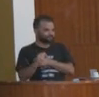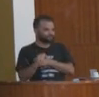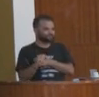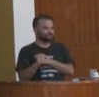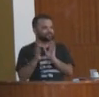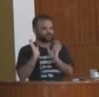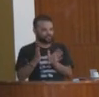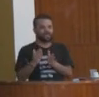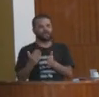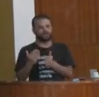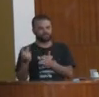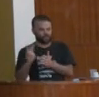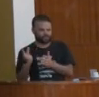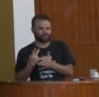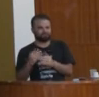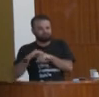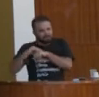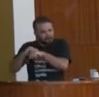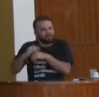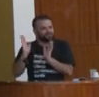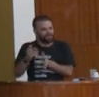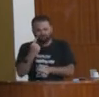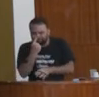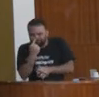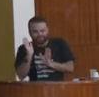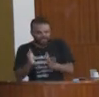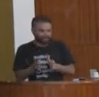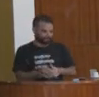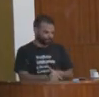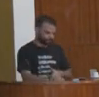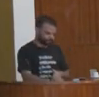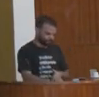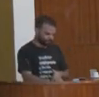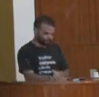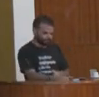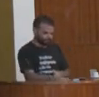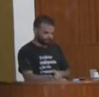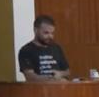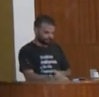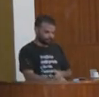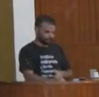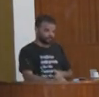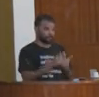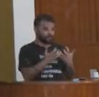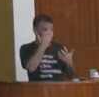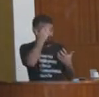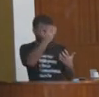nos entendemos. Primeiramente, eu gostaria muito de agradecer a